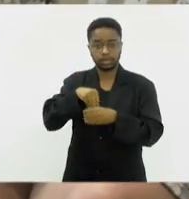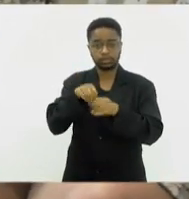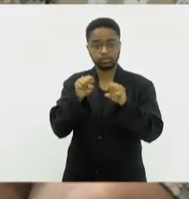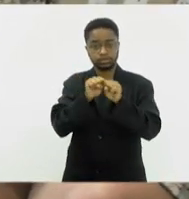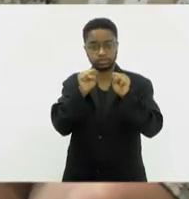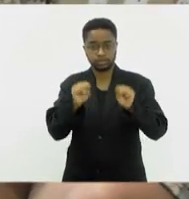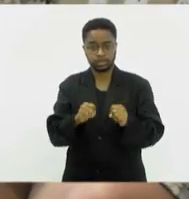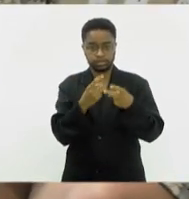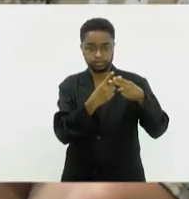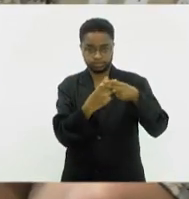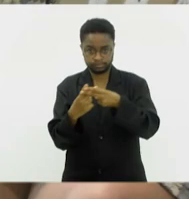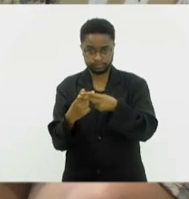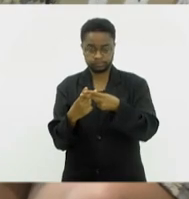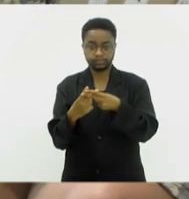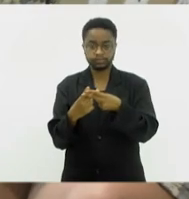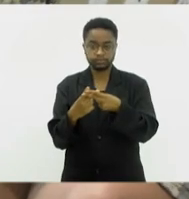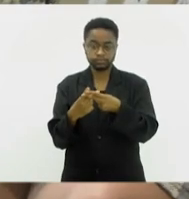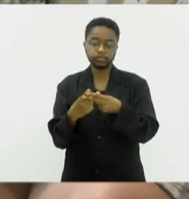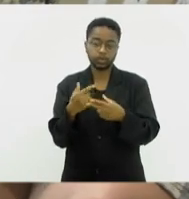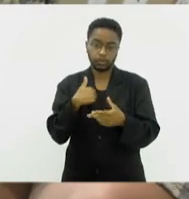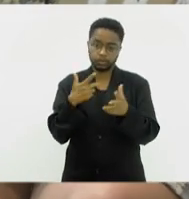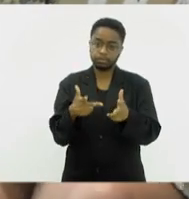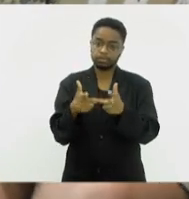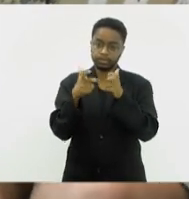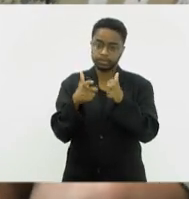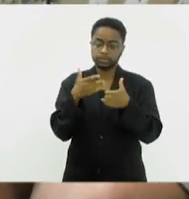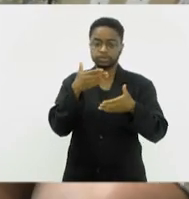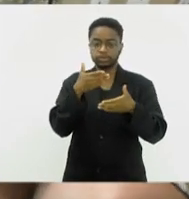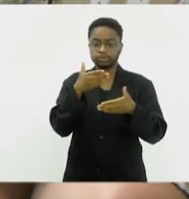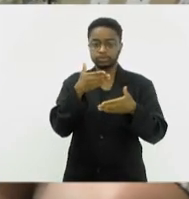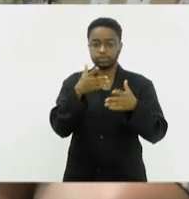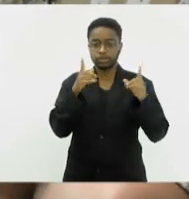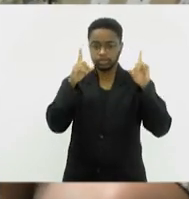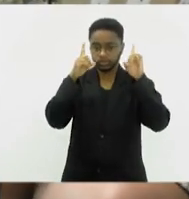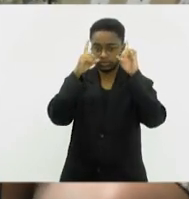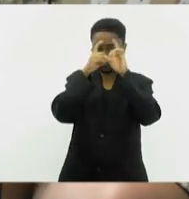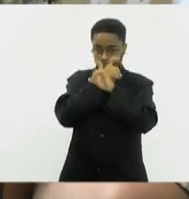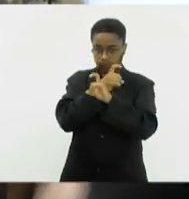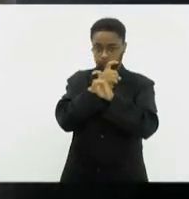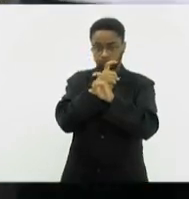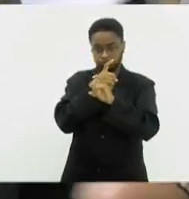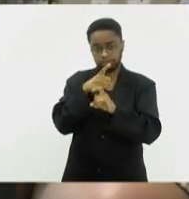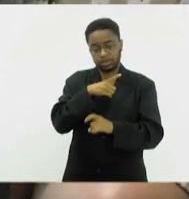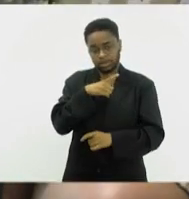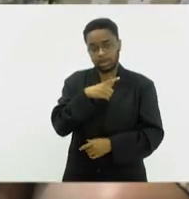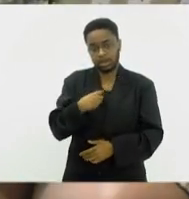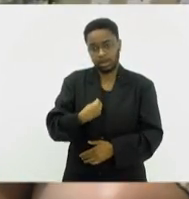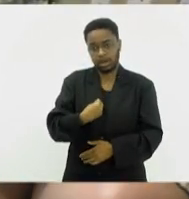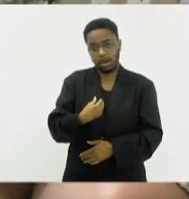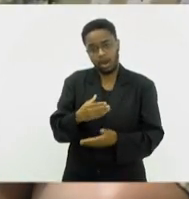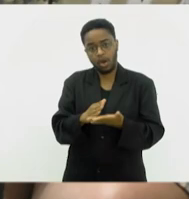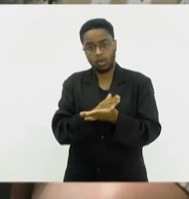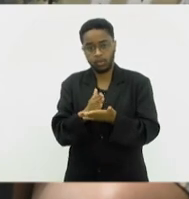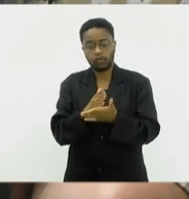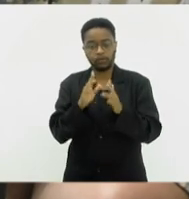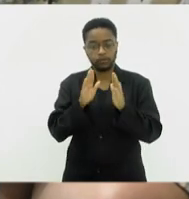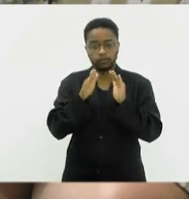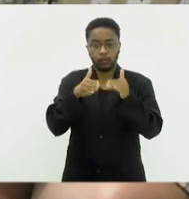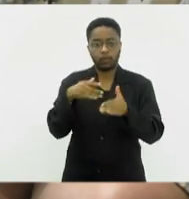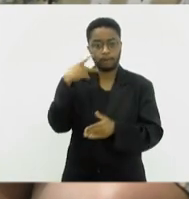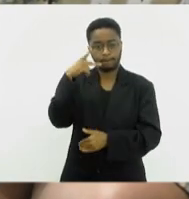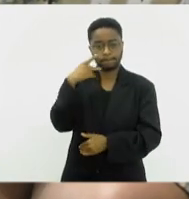sistema carcerário, as dificuldades no qual se existem, né, para algumas políticas públicas